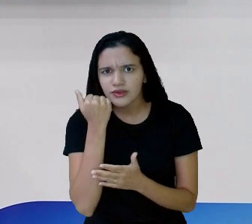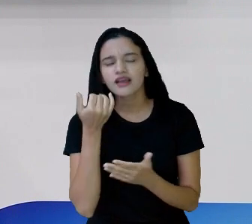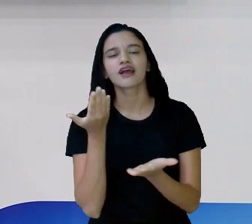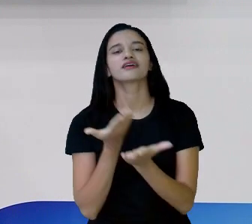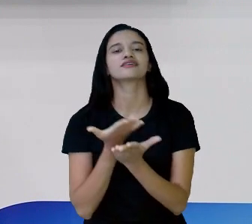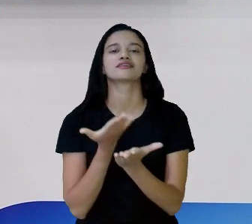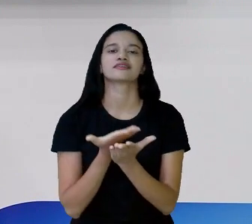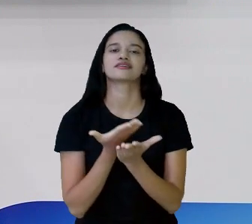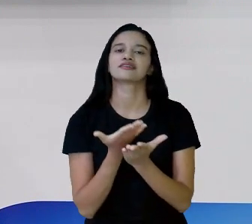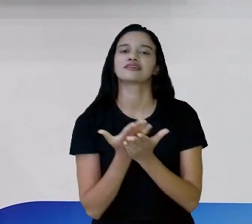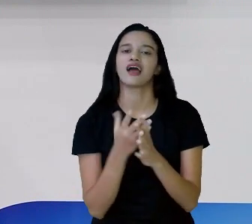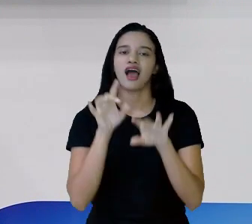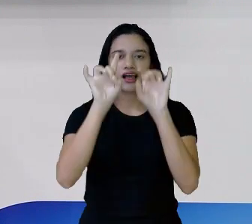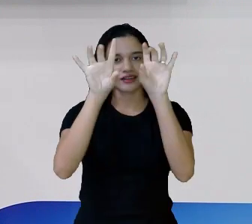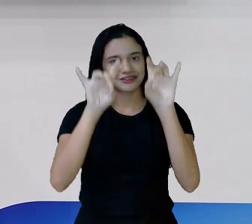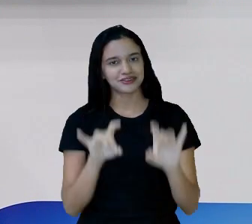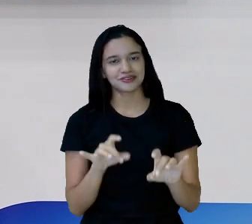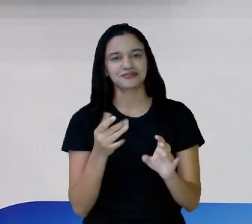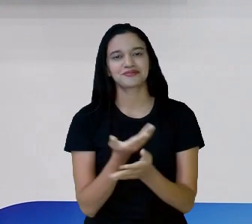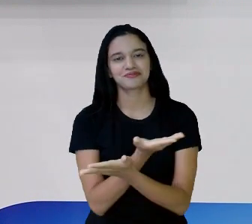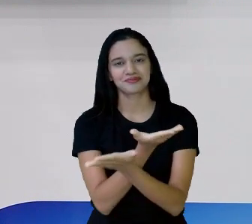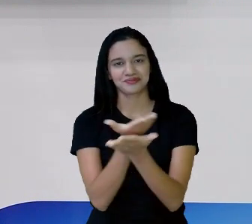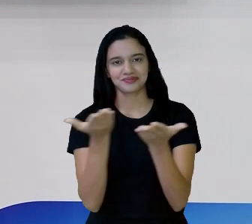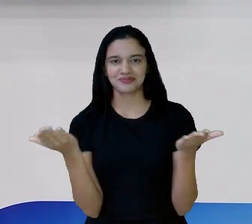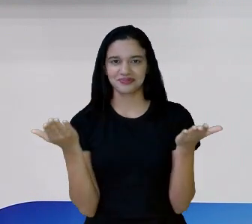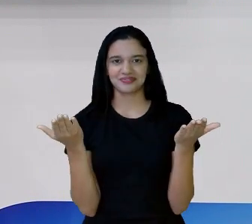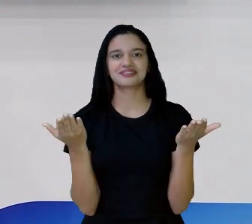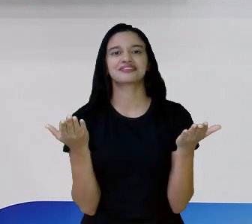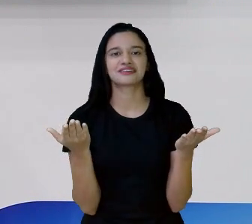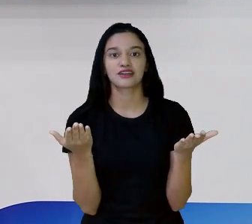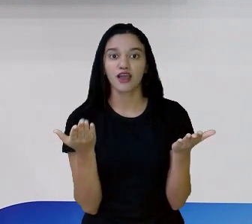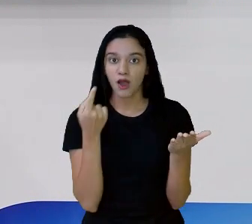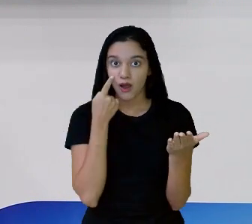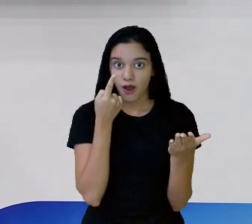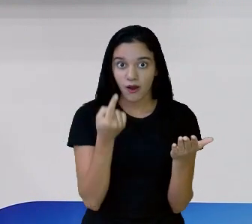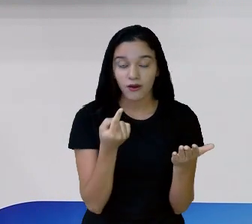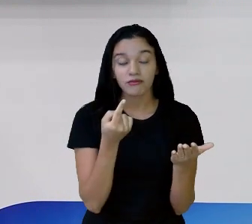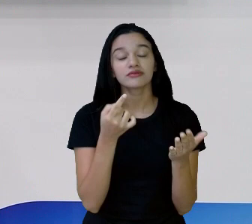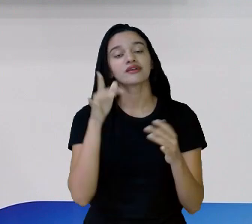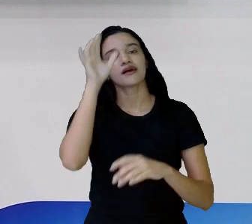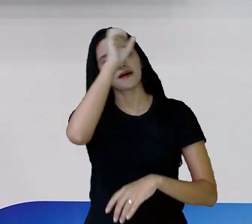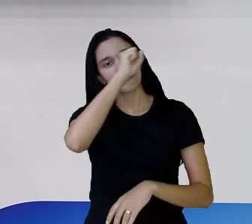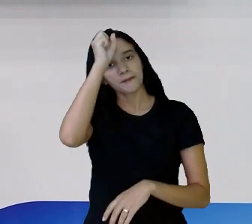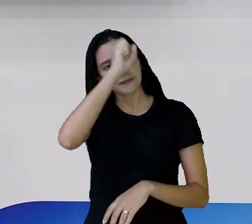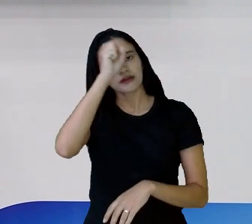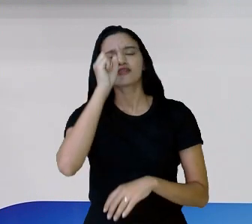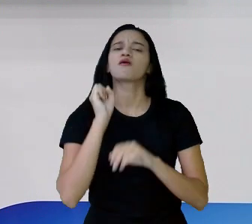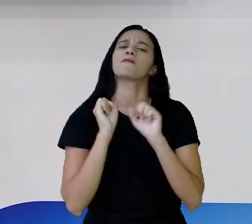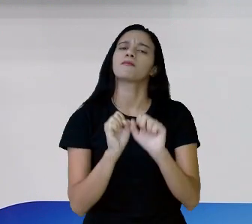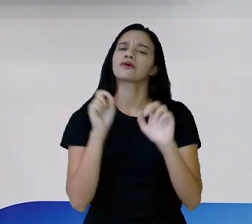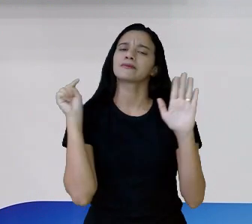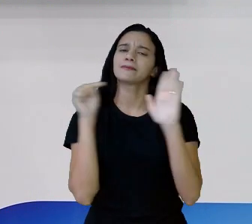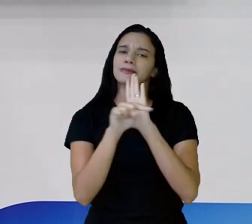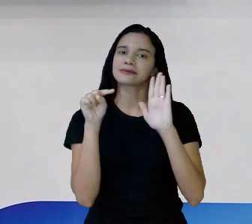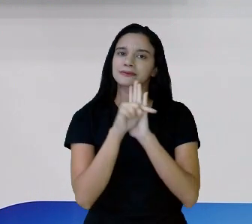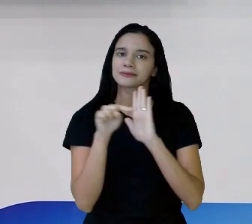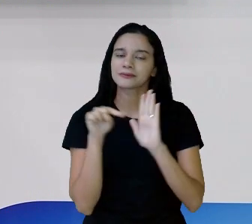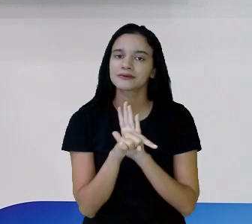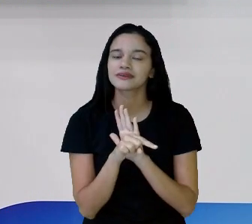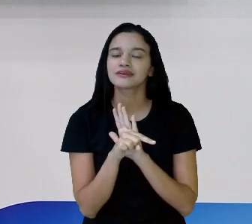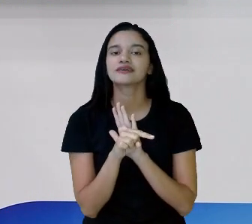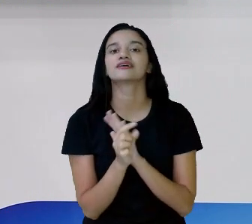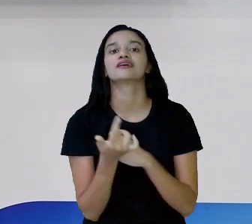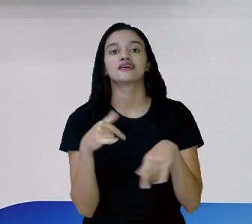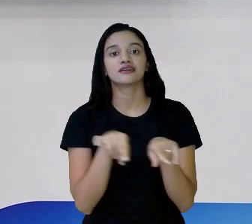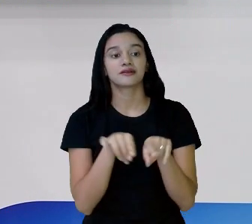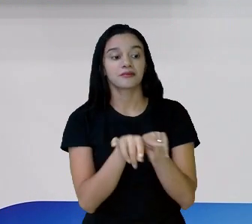essa aula foi feita especialmente para você. Para você aprender, você pode perguntar como. Você pode